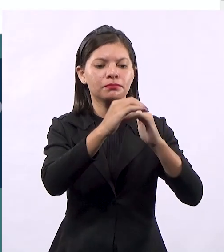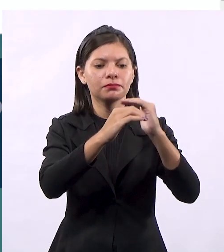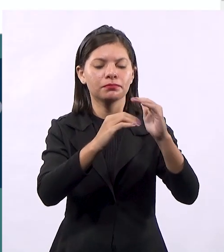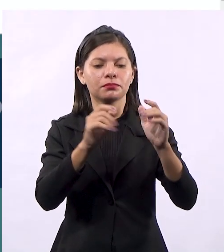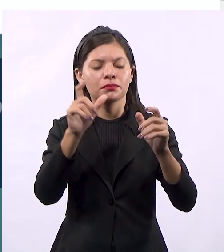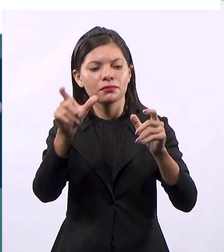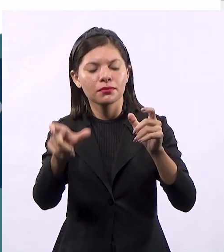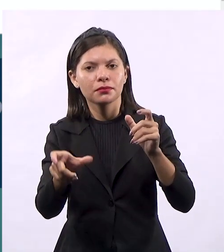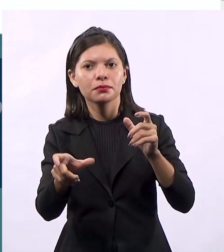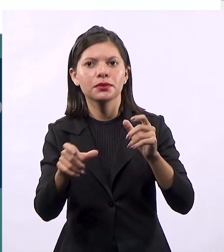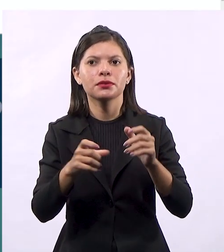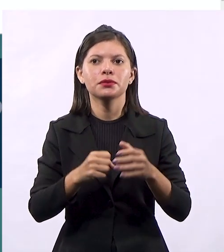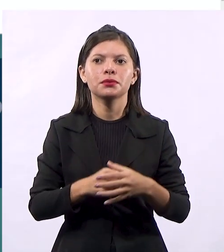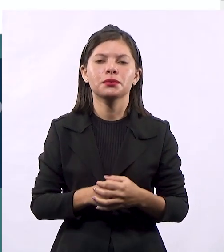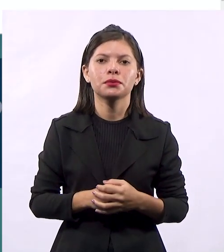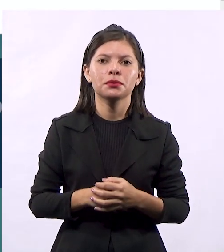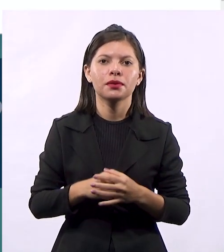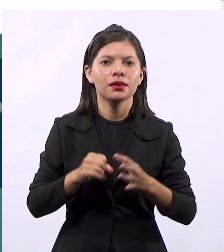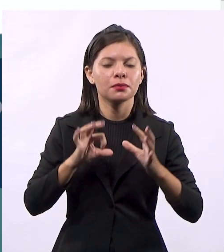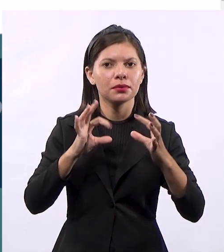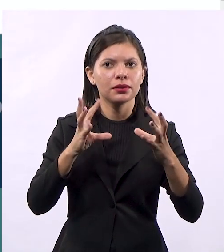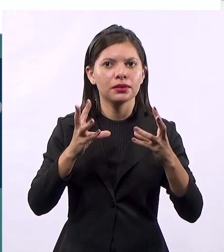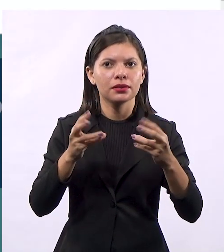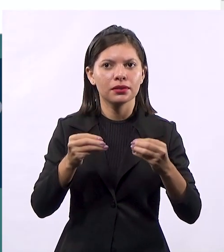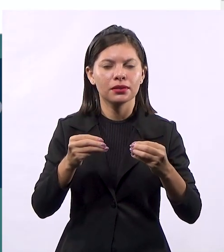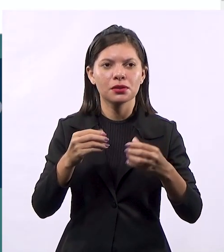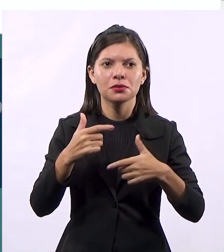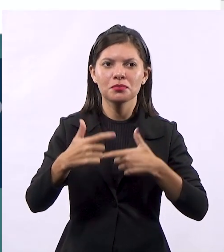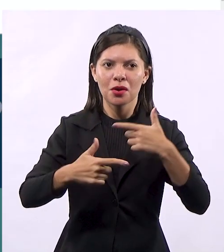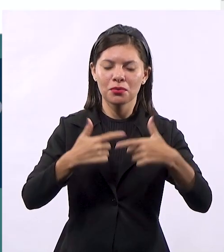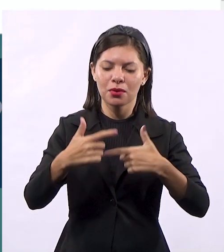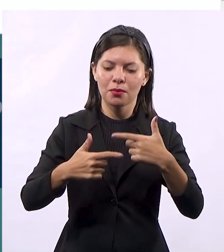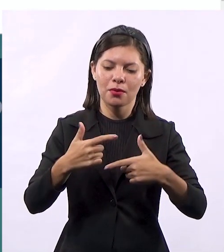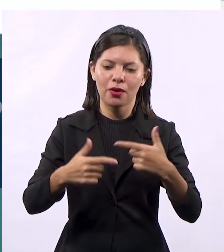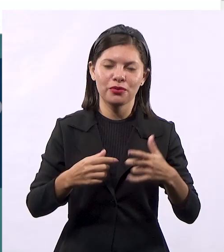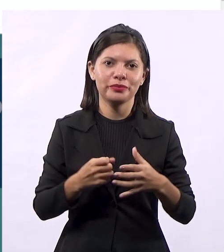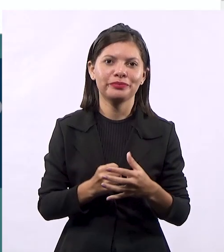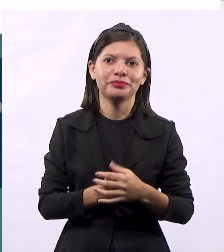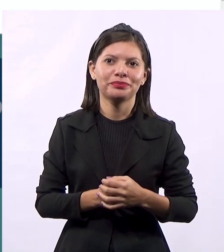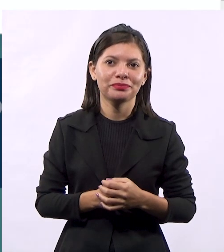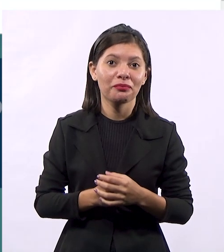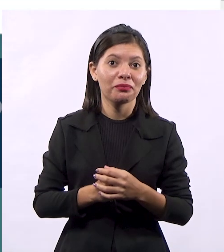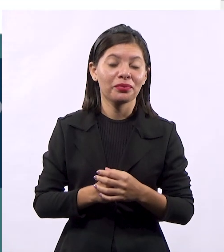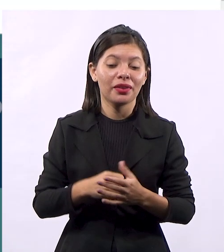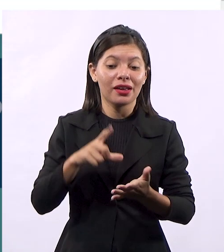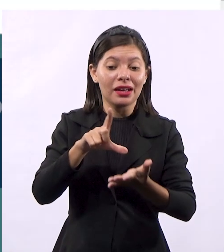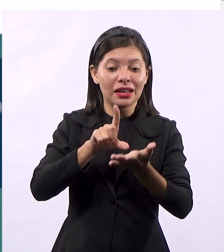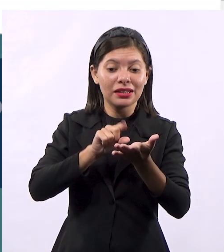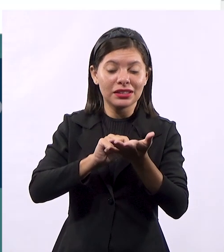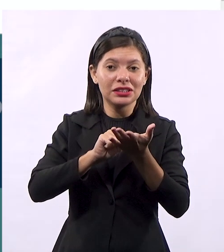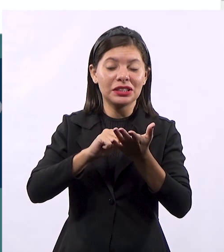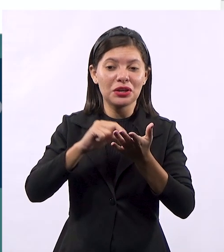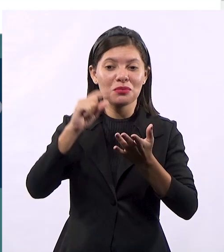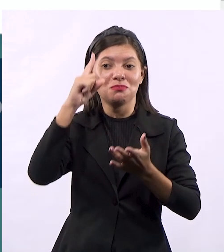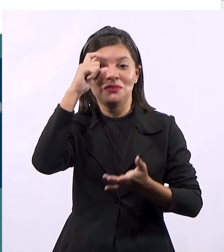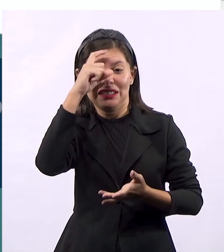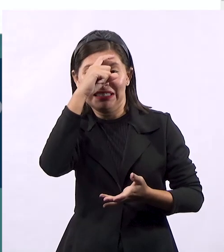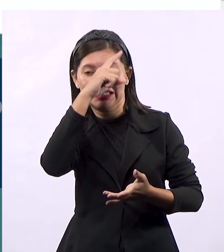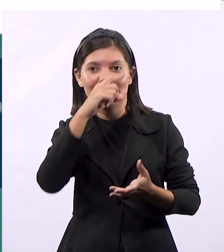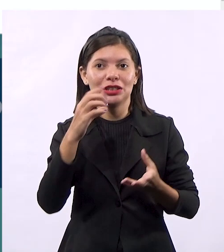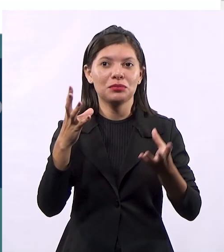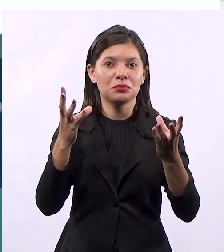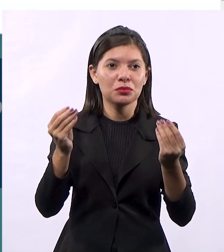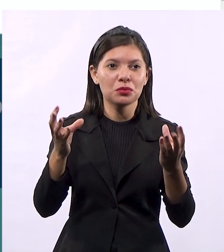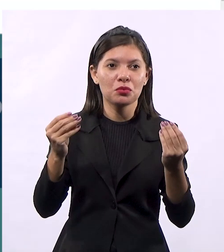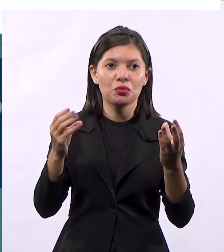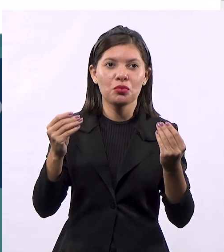da sociedade, visando ao pleno desenvolvimento da pessoa, seu preparo para o exercício da cidadania e sua qualificação